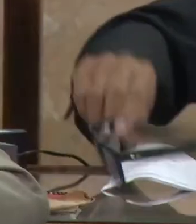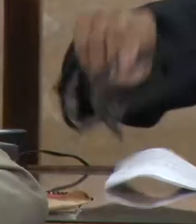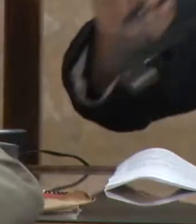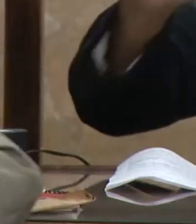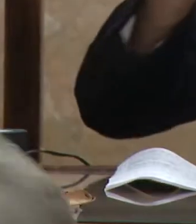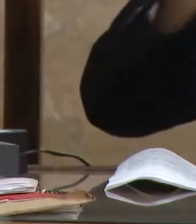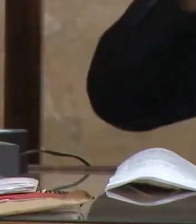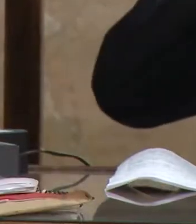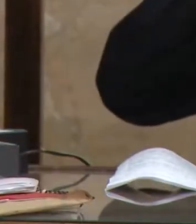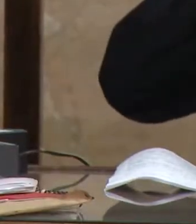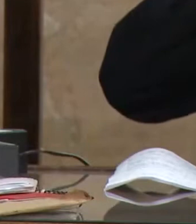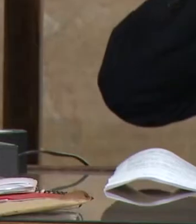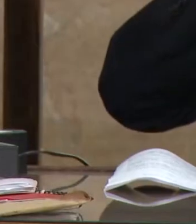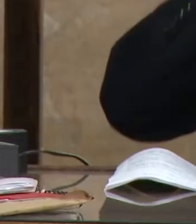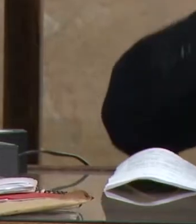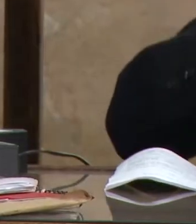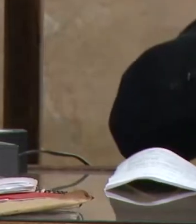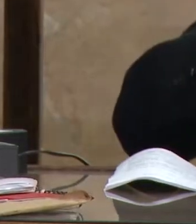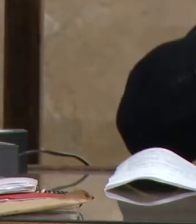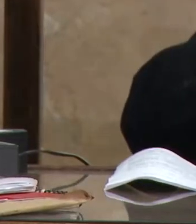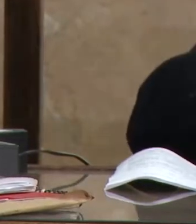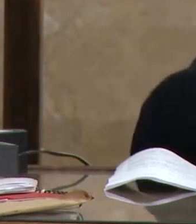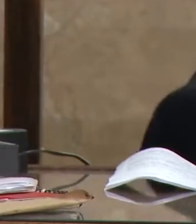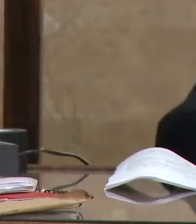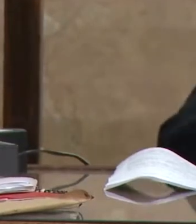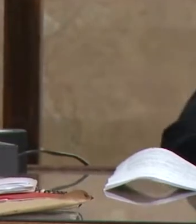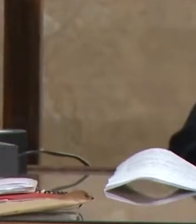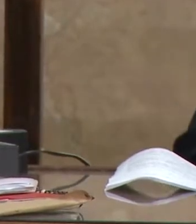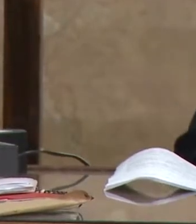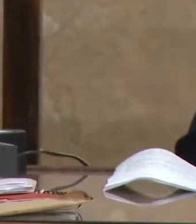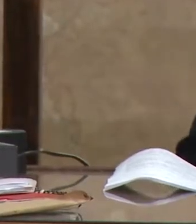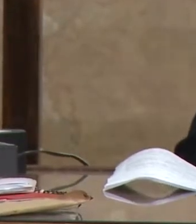19ª legislatura, sessão ordinária.